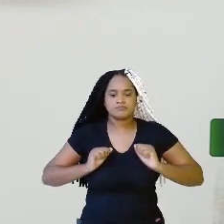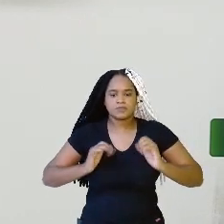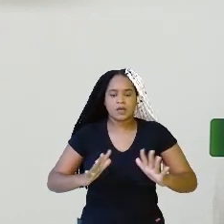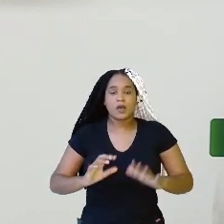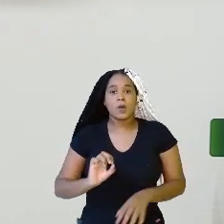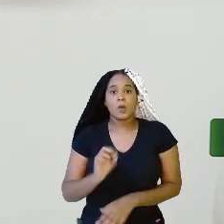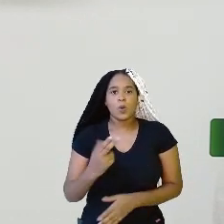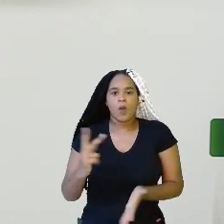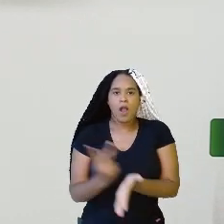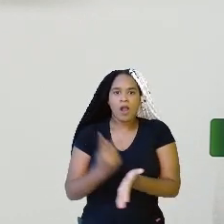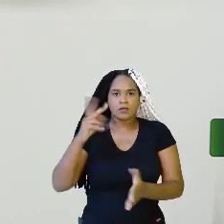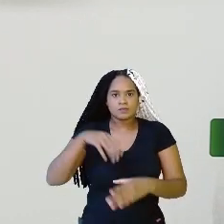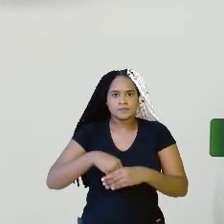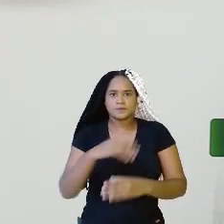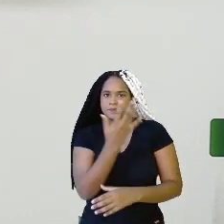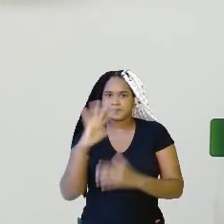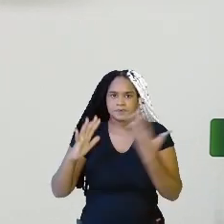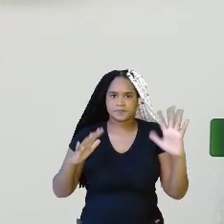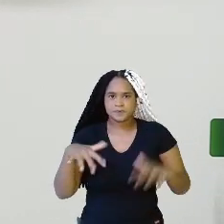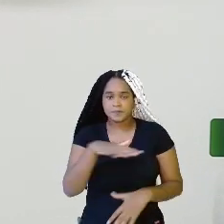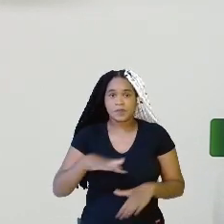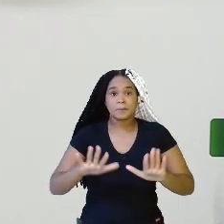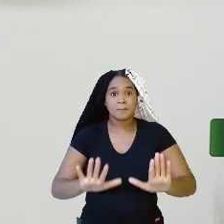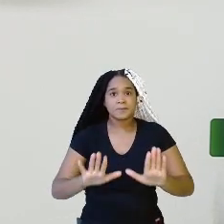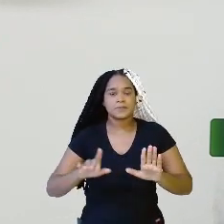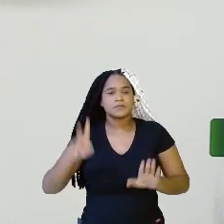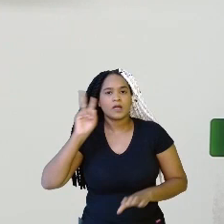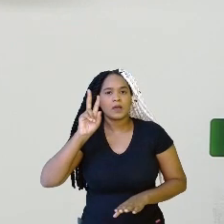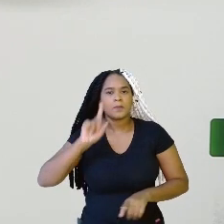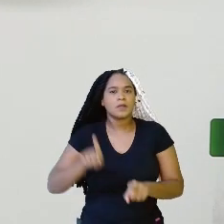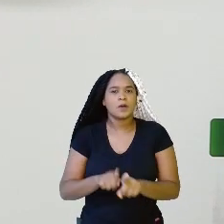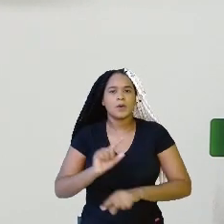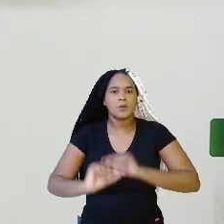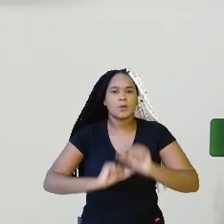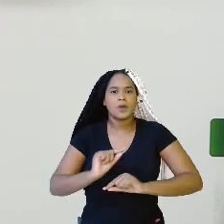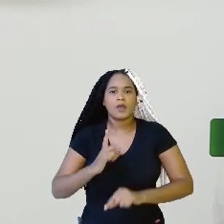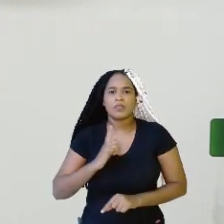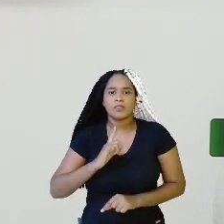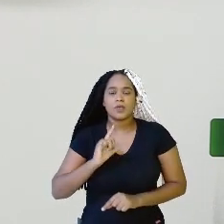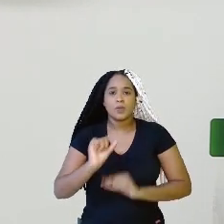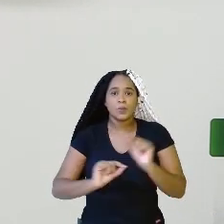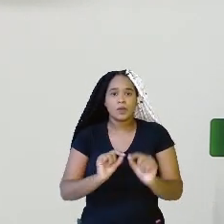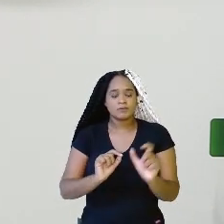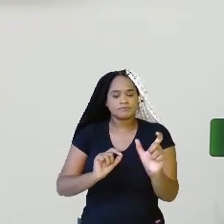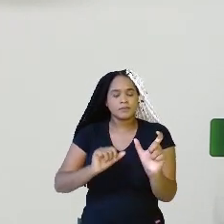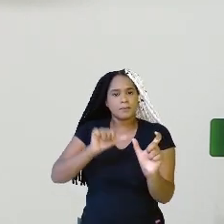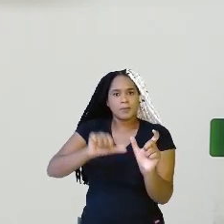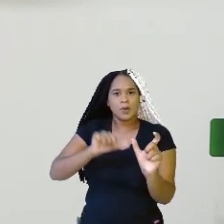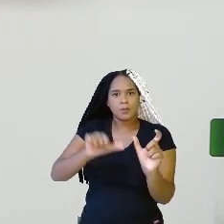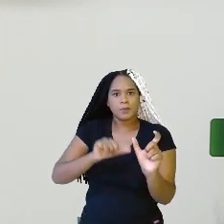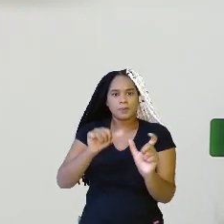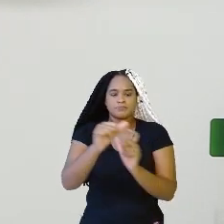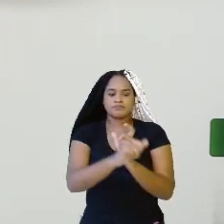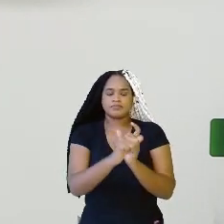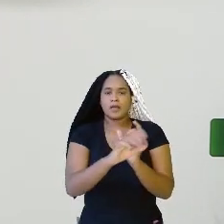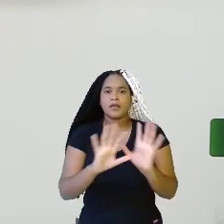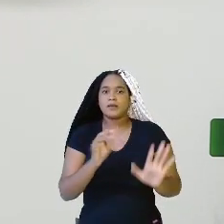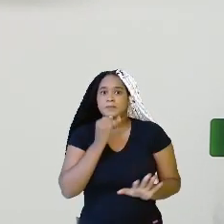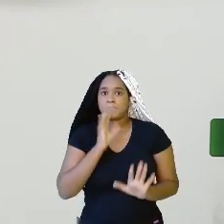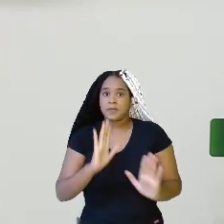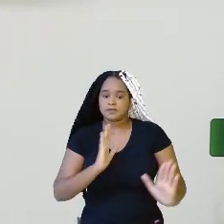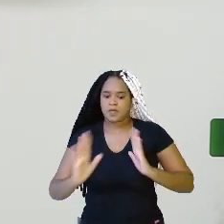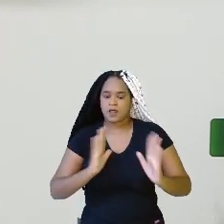da natureza. Mas também vamos lembrar que o verbo ele possui flexões de tempo, ou seja, ele pode estar no